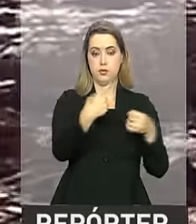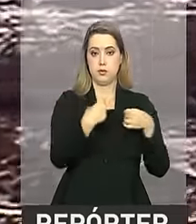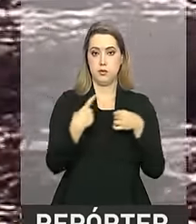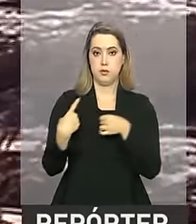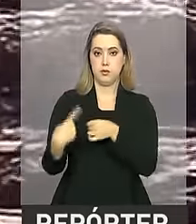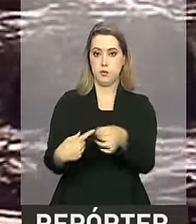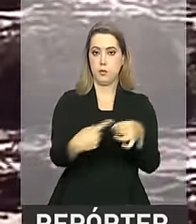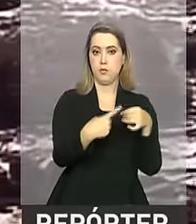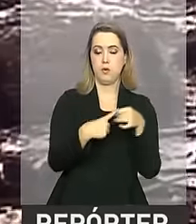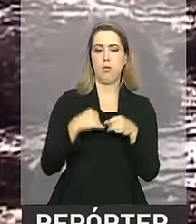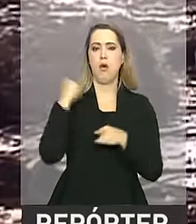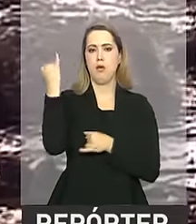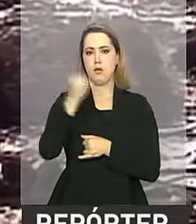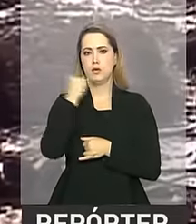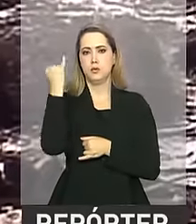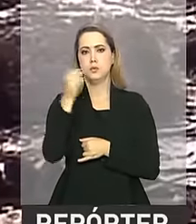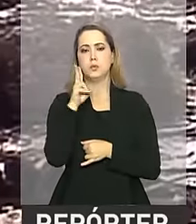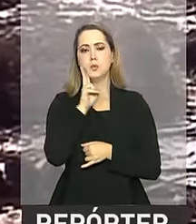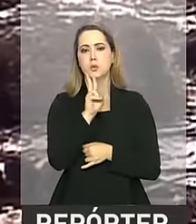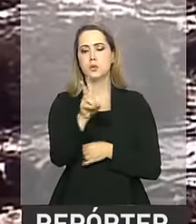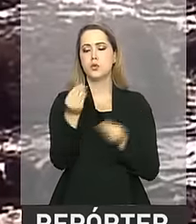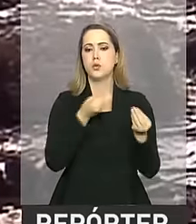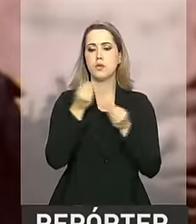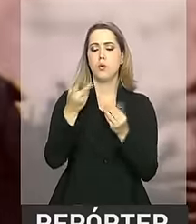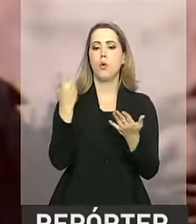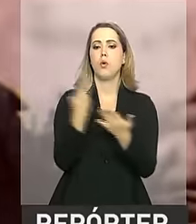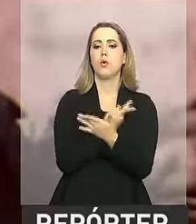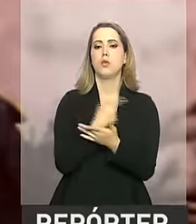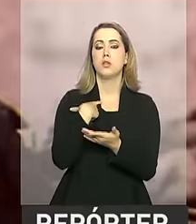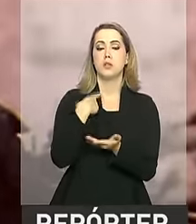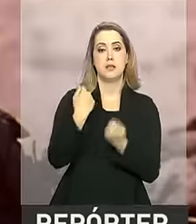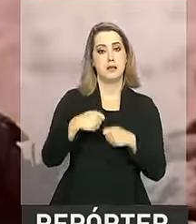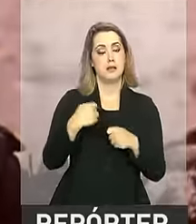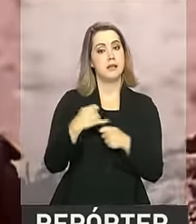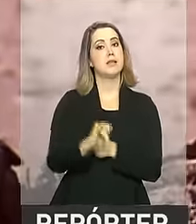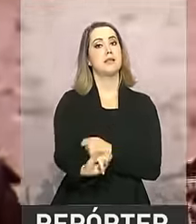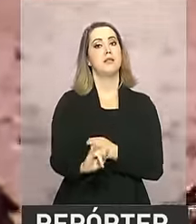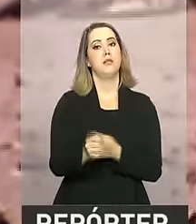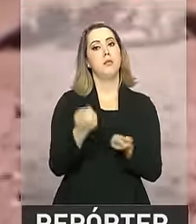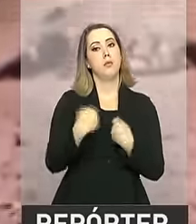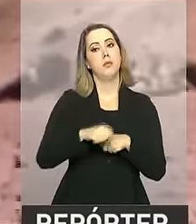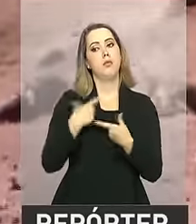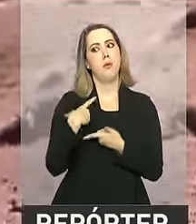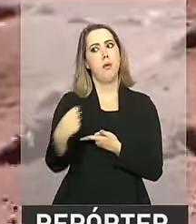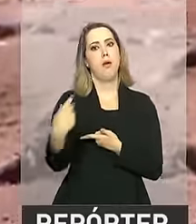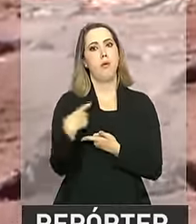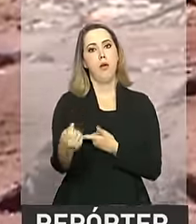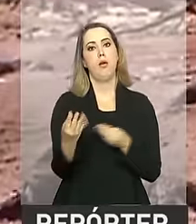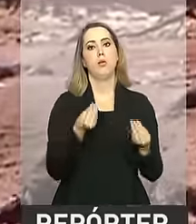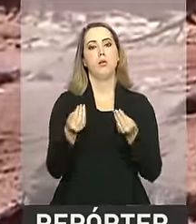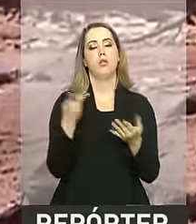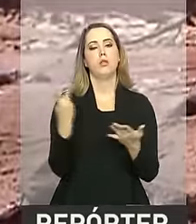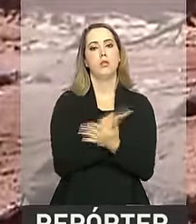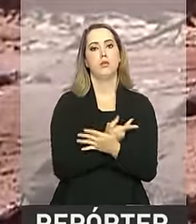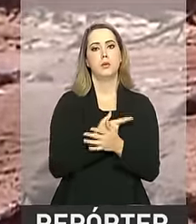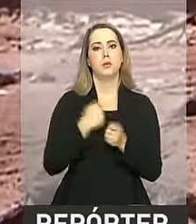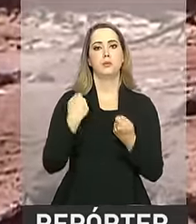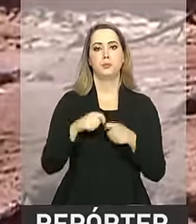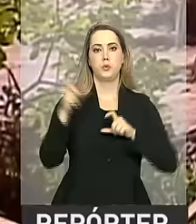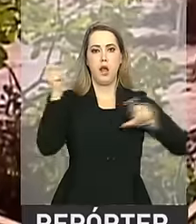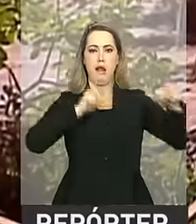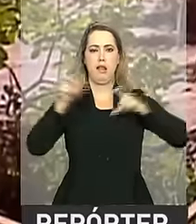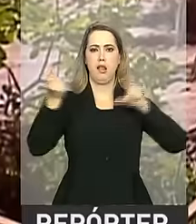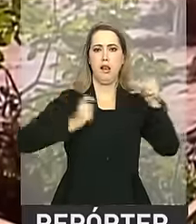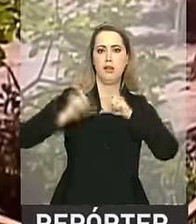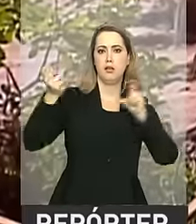para a importância de serem feitos planos de evacuação. As vistorias começam já na próxima semana e vão avaliar os sistemas de